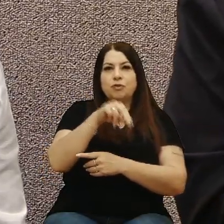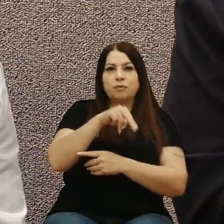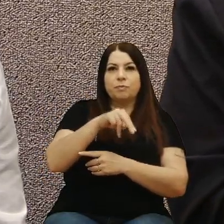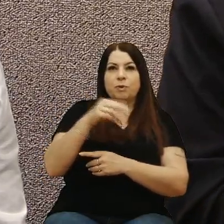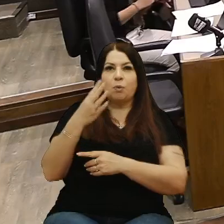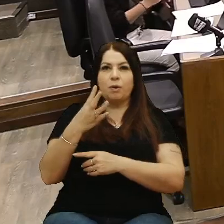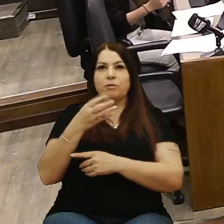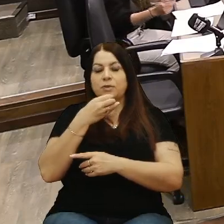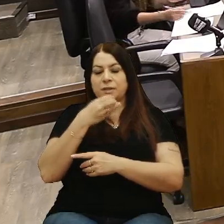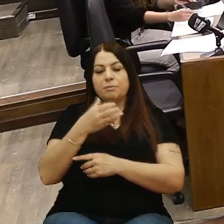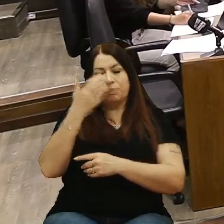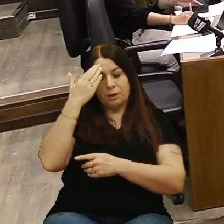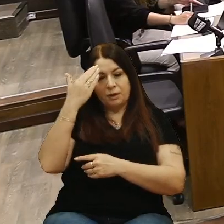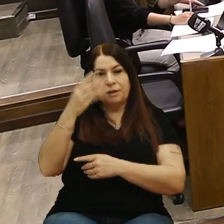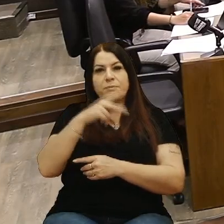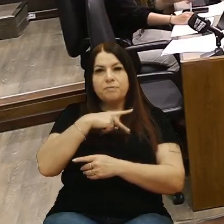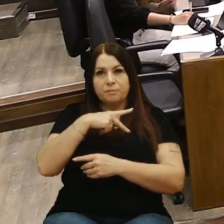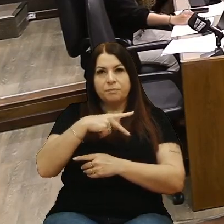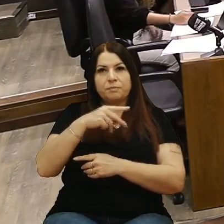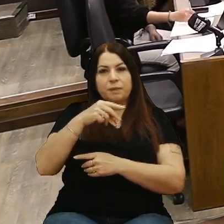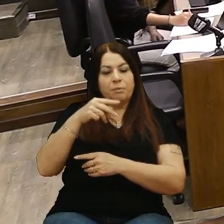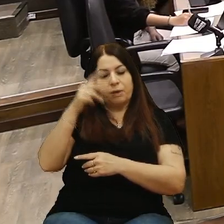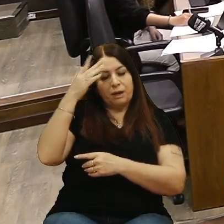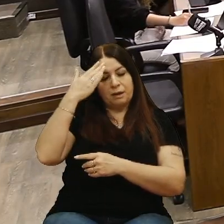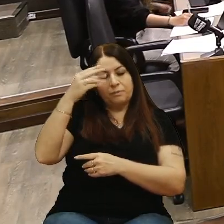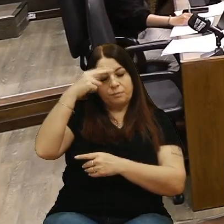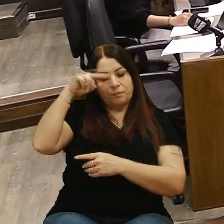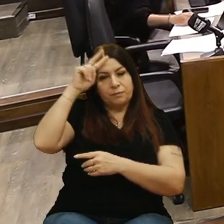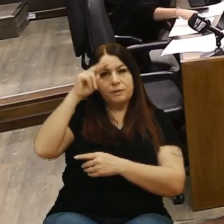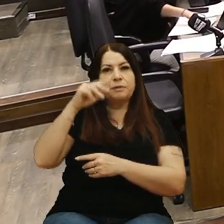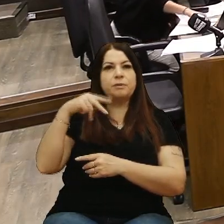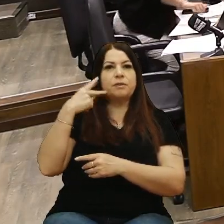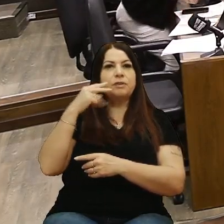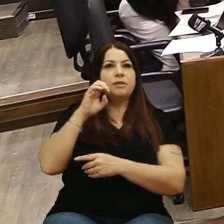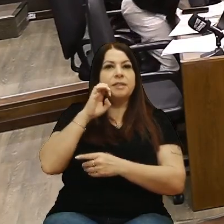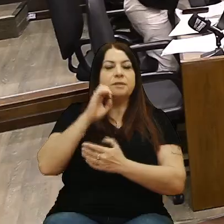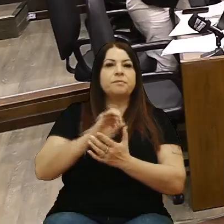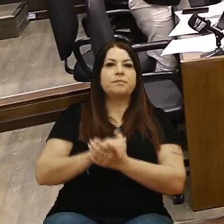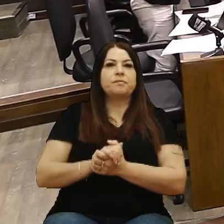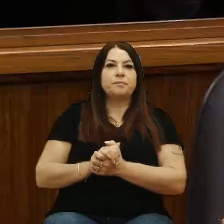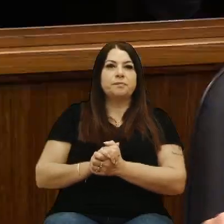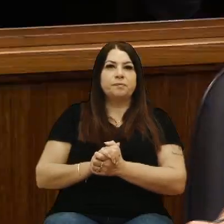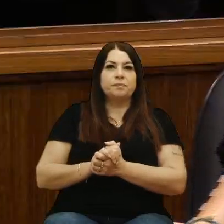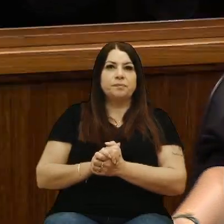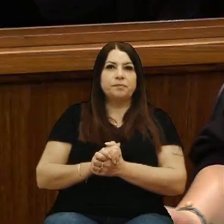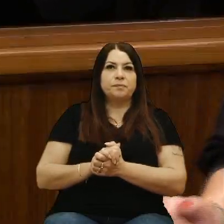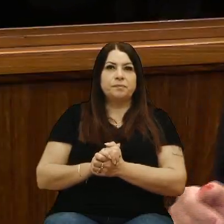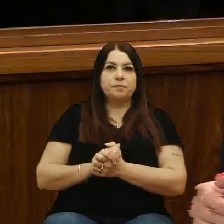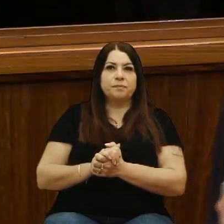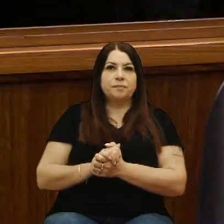obrigado. Obrigado, vereador Edson da Rosa. Com a palavra, a vereadora Estela Valardim.